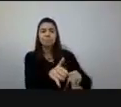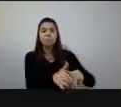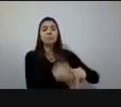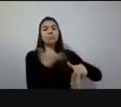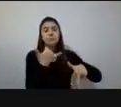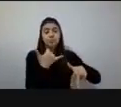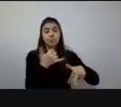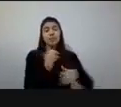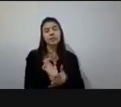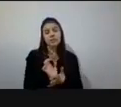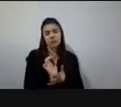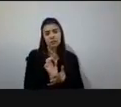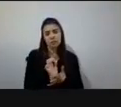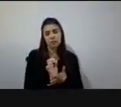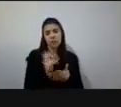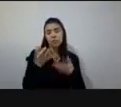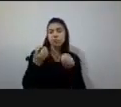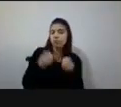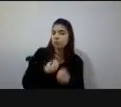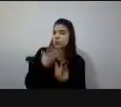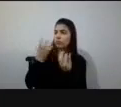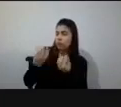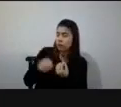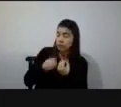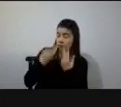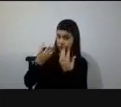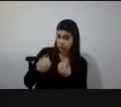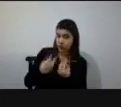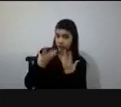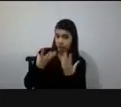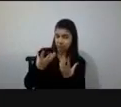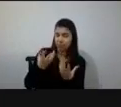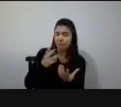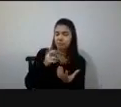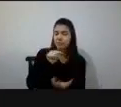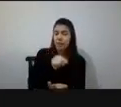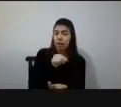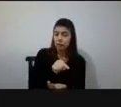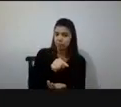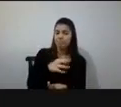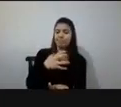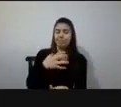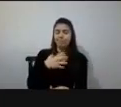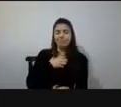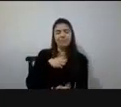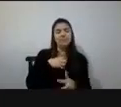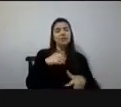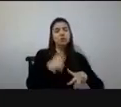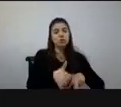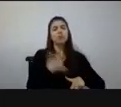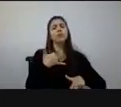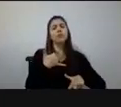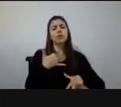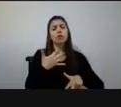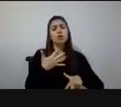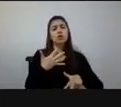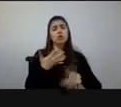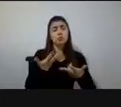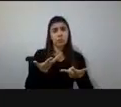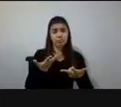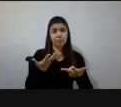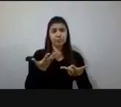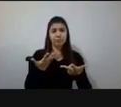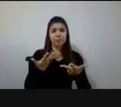em razão dos fatos que ela narra, sente-se vítima de um crime, sente-se vítima de um ato